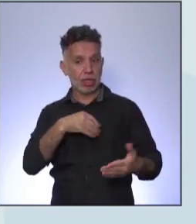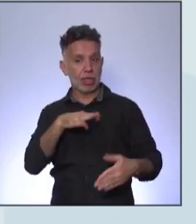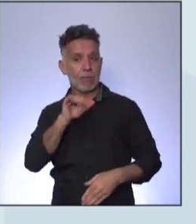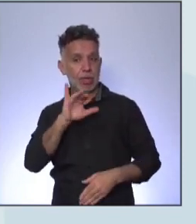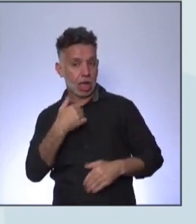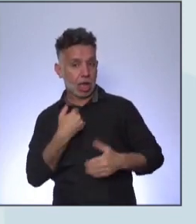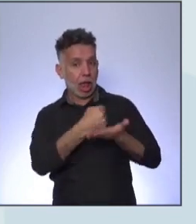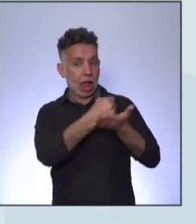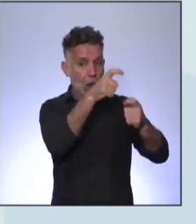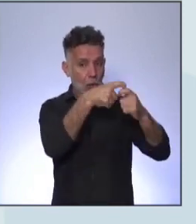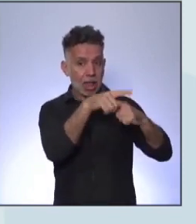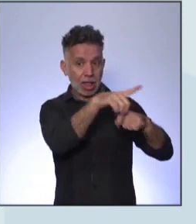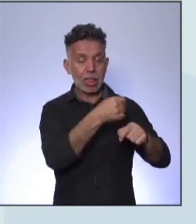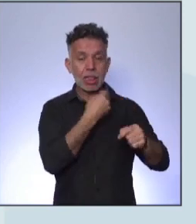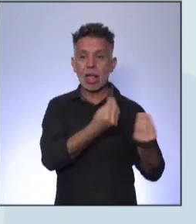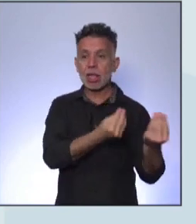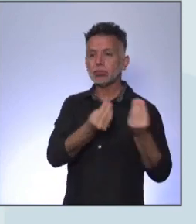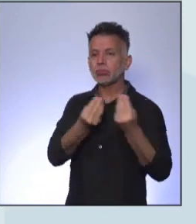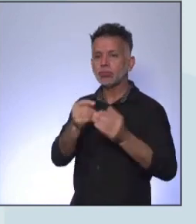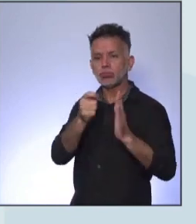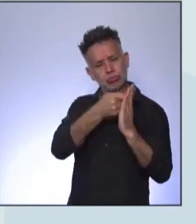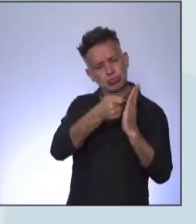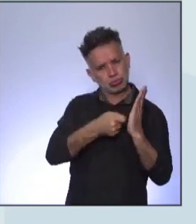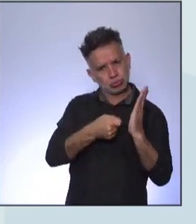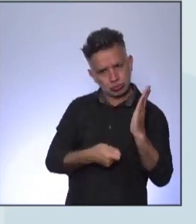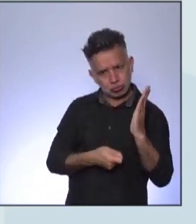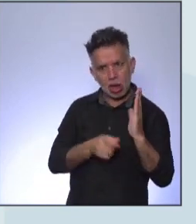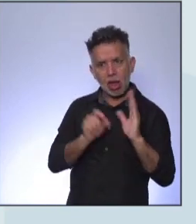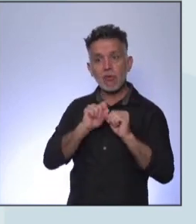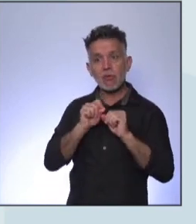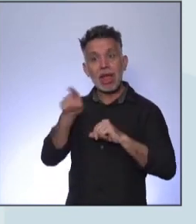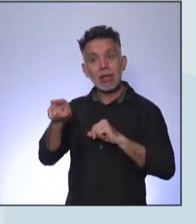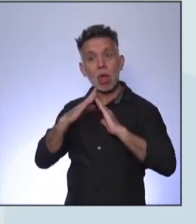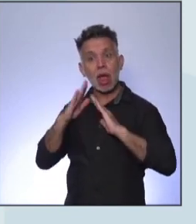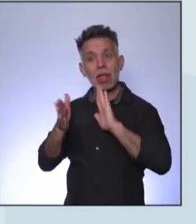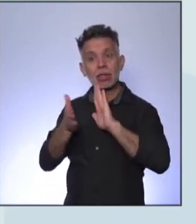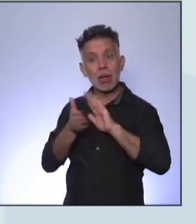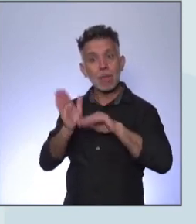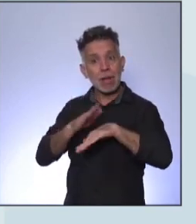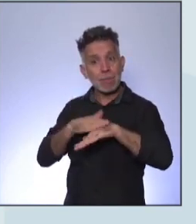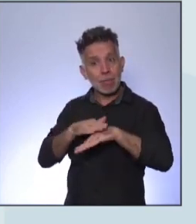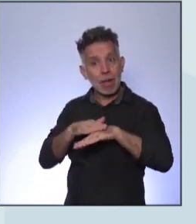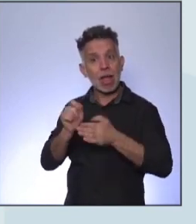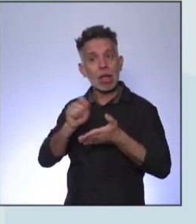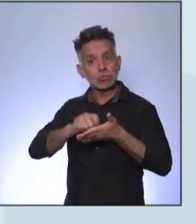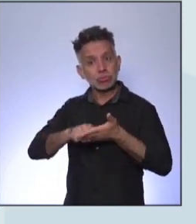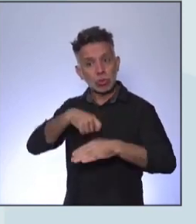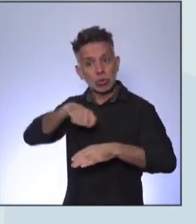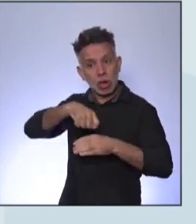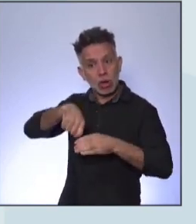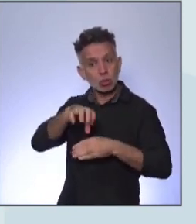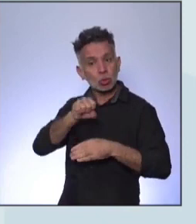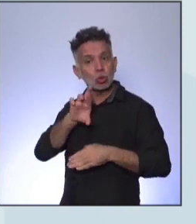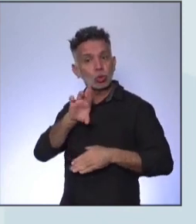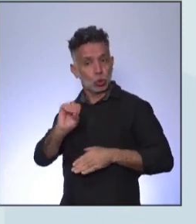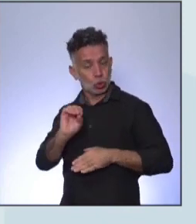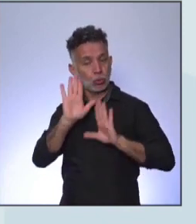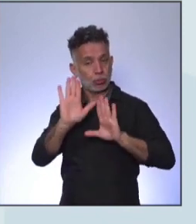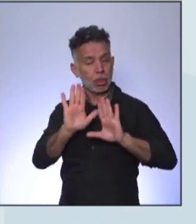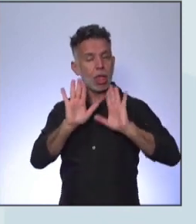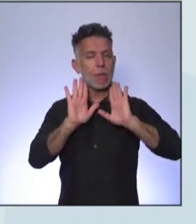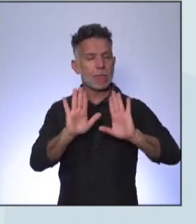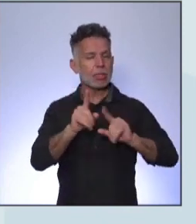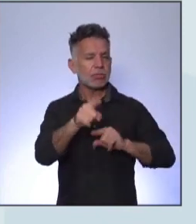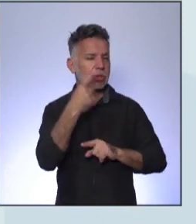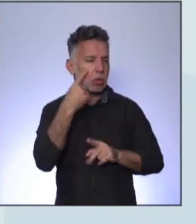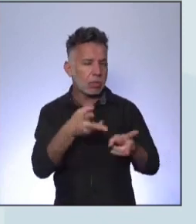foi medicada. Só que ele receitou esse soro caseiro, né? E vocês conseguiram detectar que o